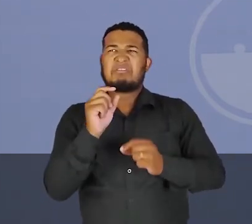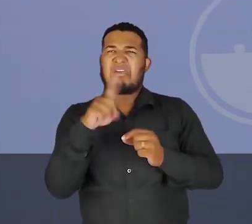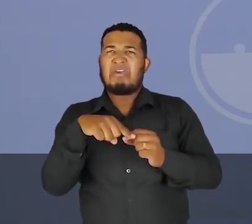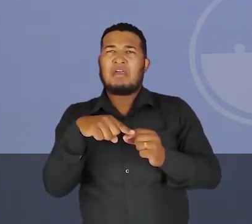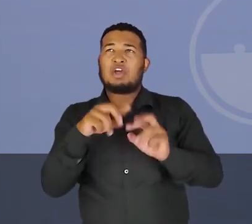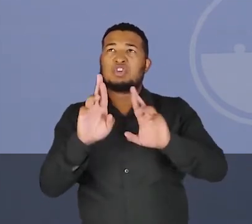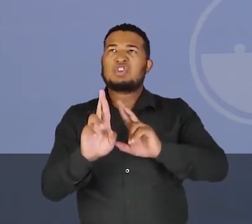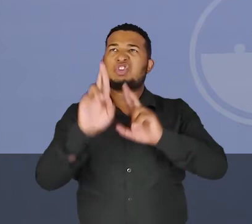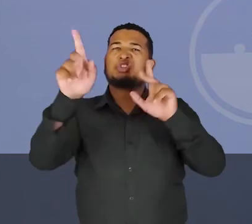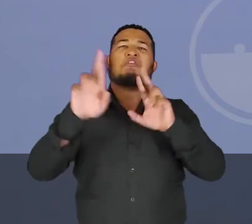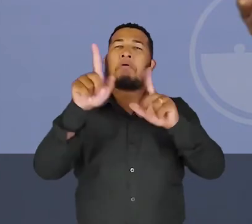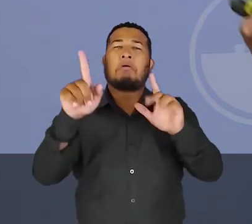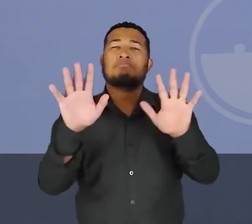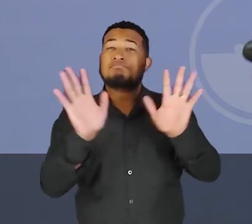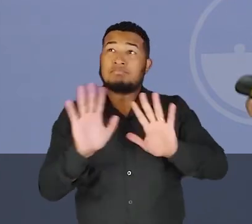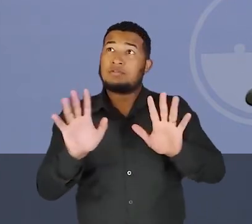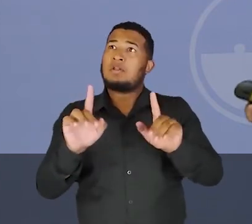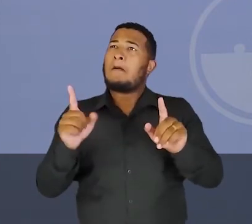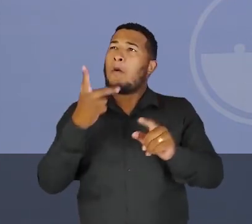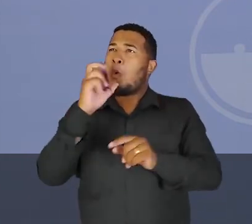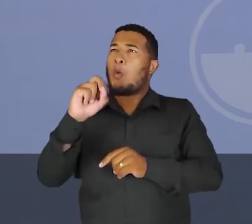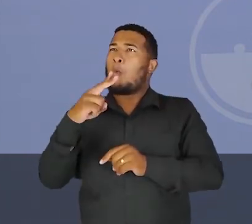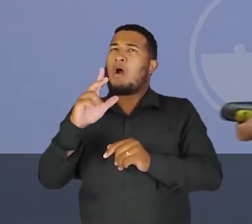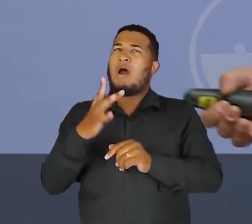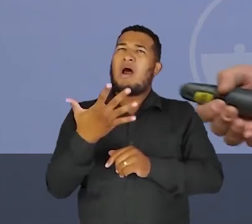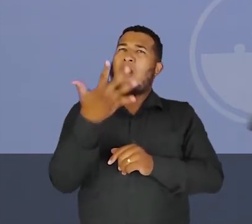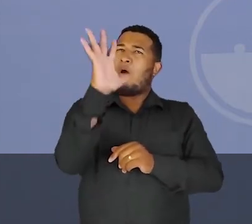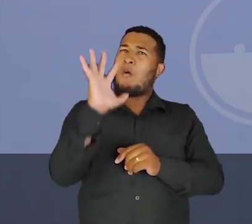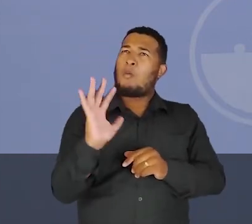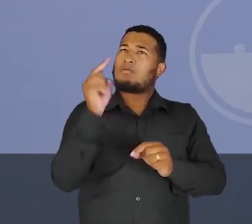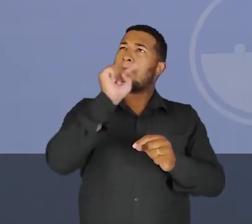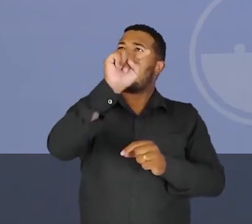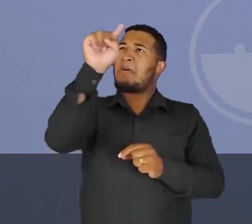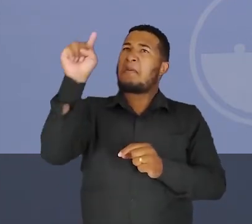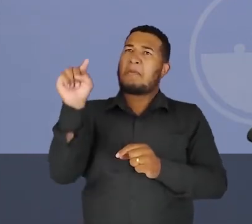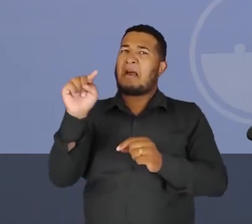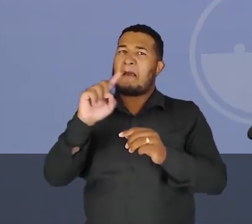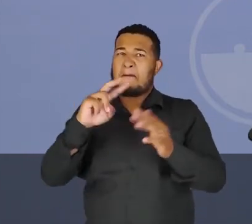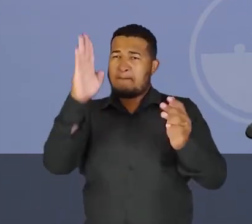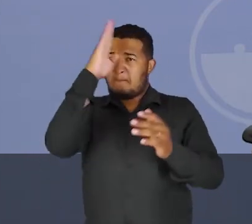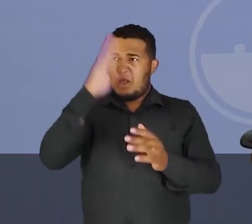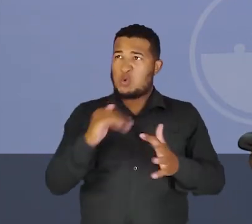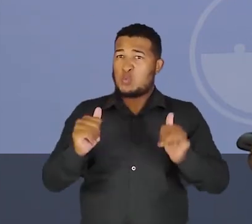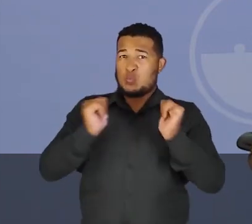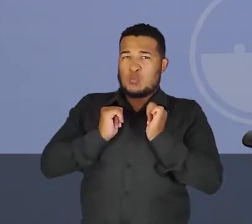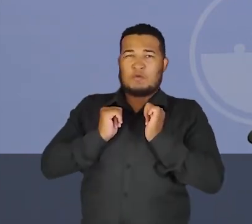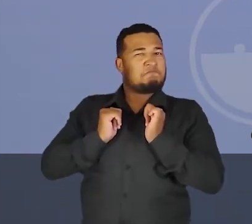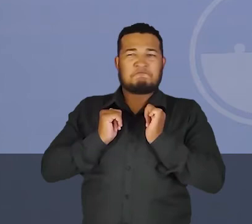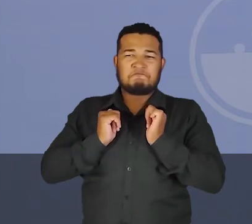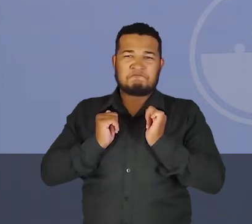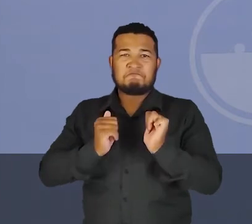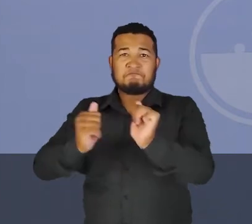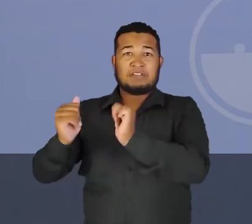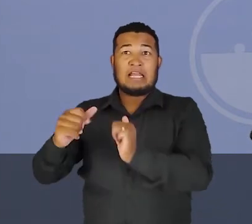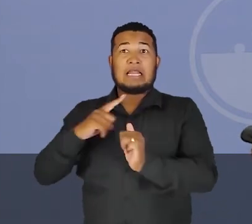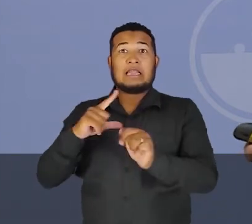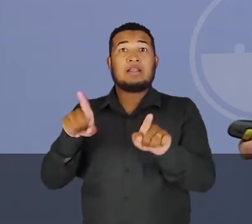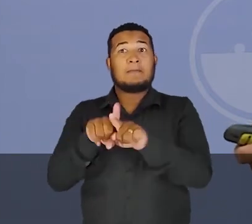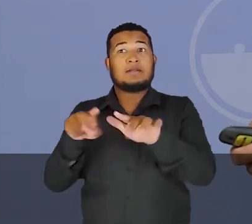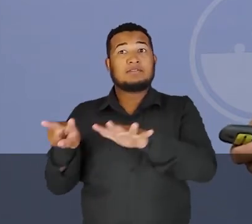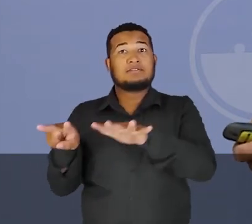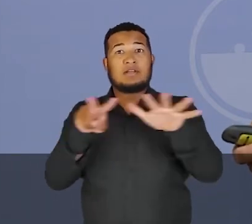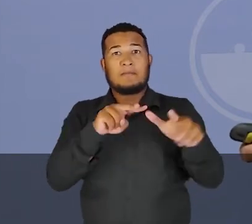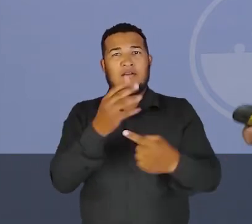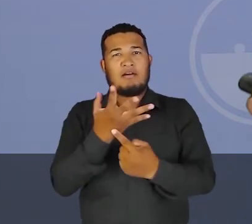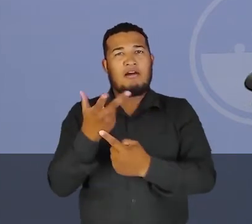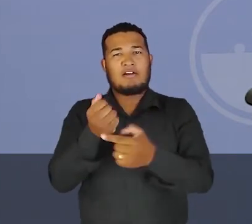indiferente a todo esse processo que acontecia no mundo, né? Desde a década de 20, a Semana de Arte Moderna, como